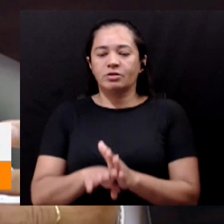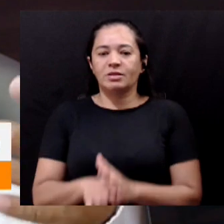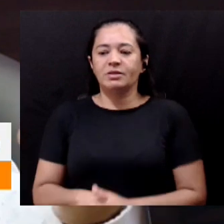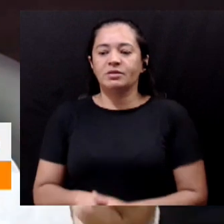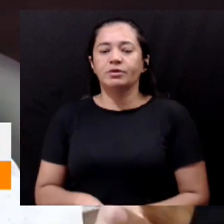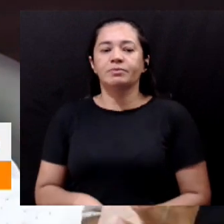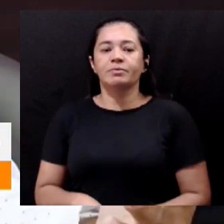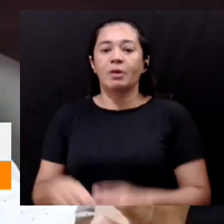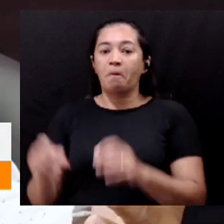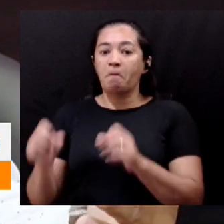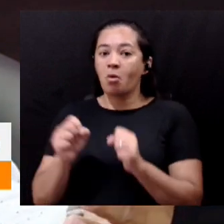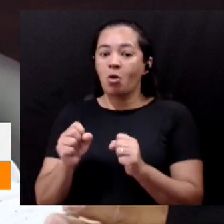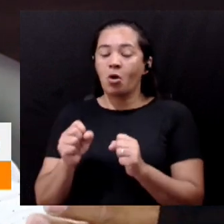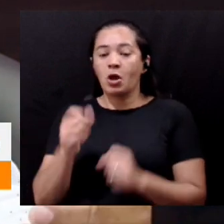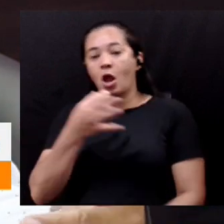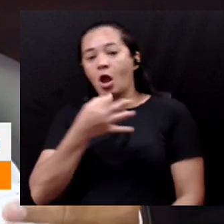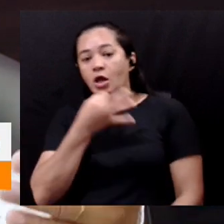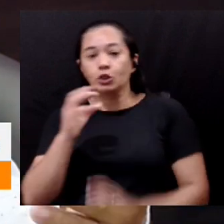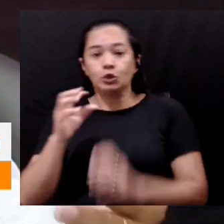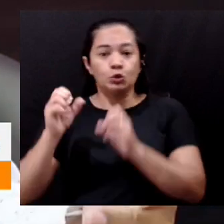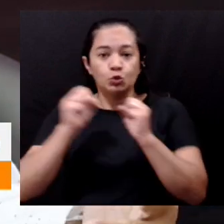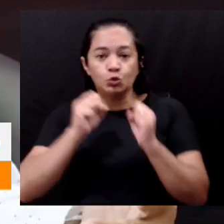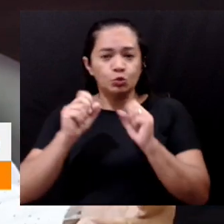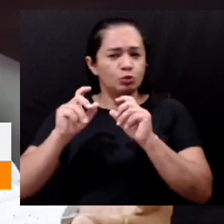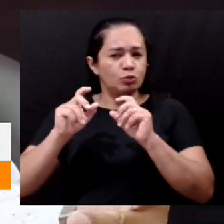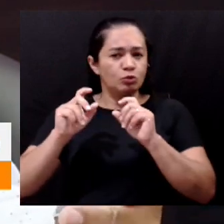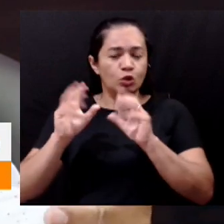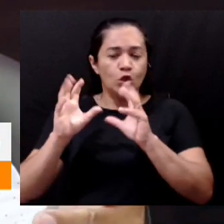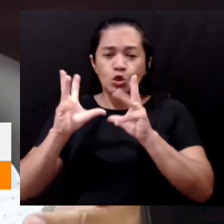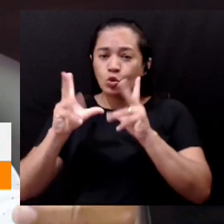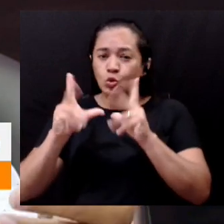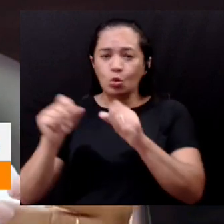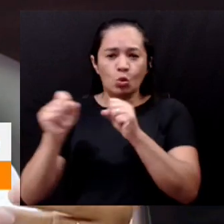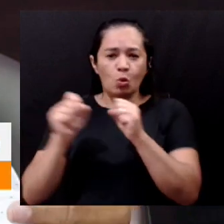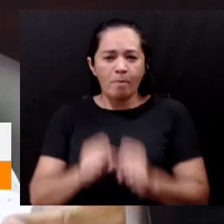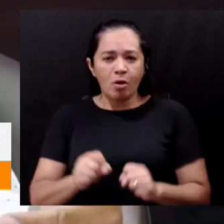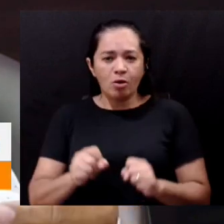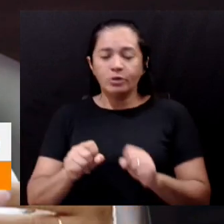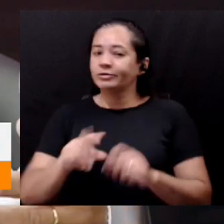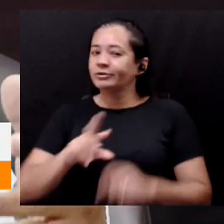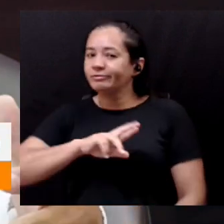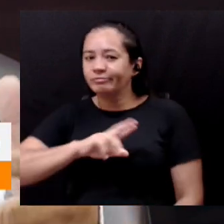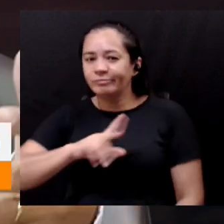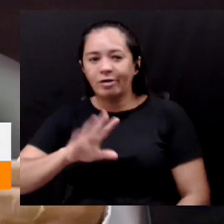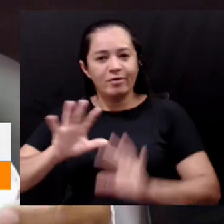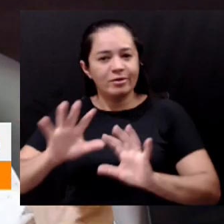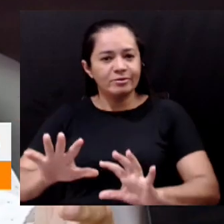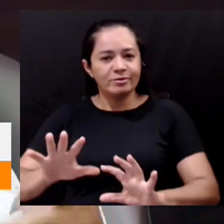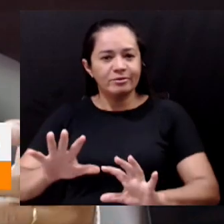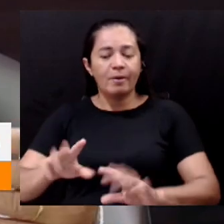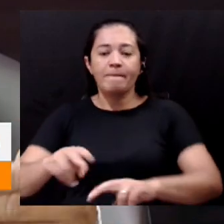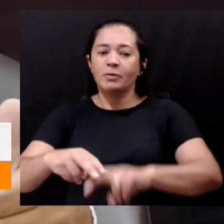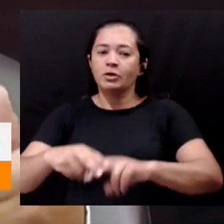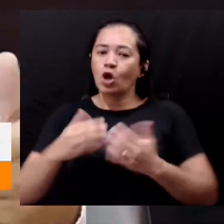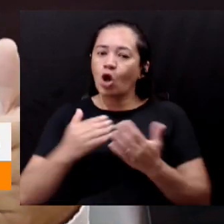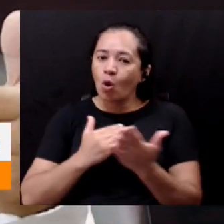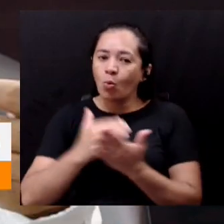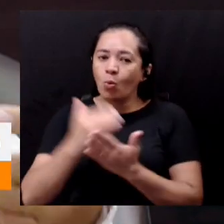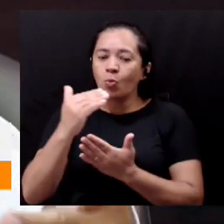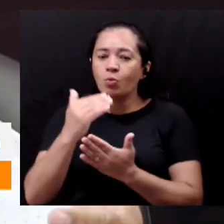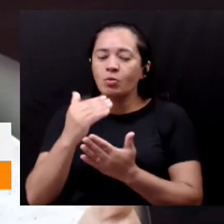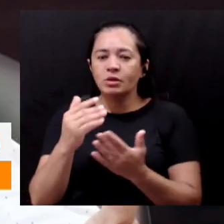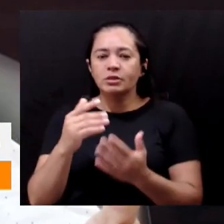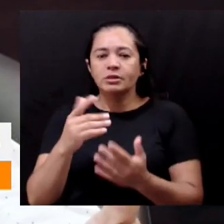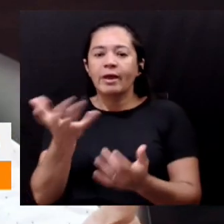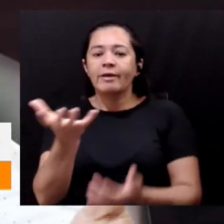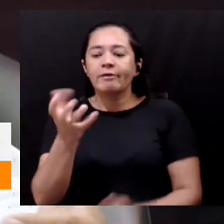que tudo é possível, né, que pode fazer tudo. E aí entra a questão de querer manipular aquilo que eu posso